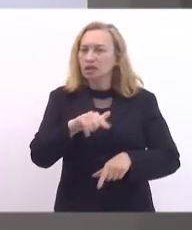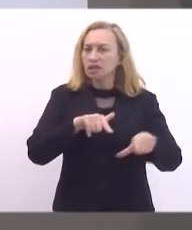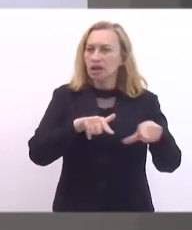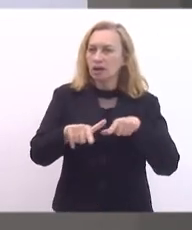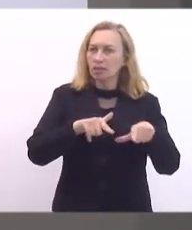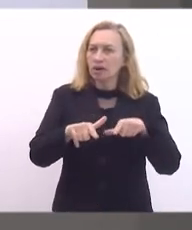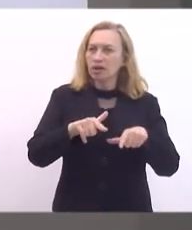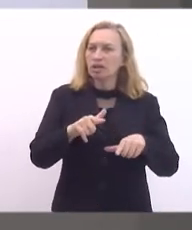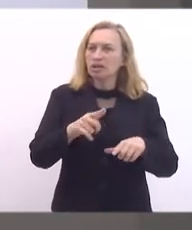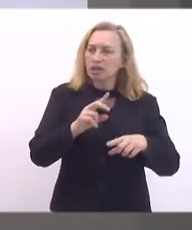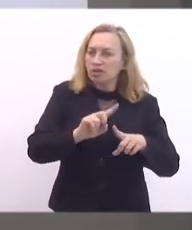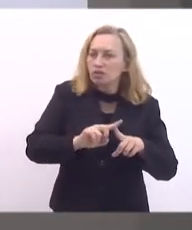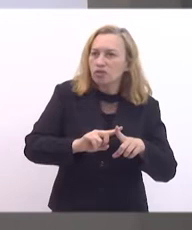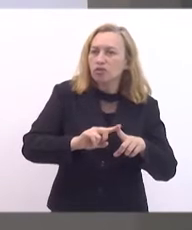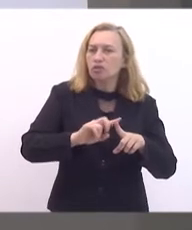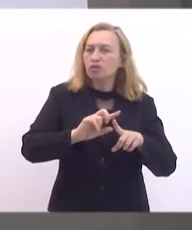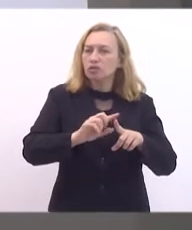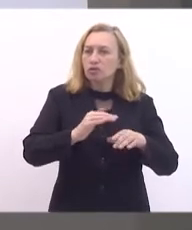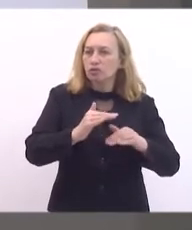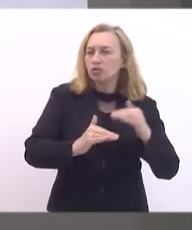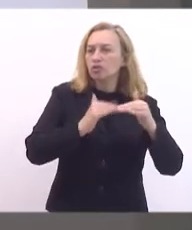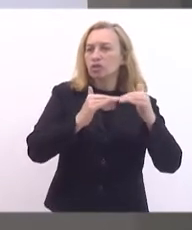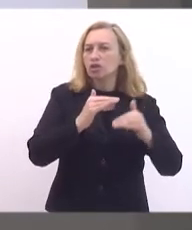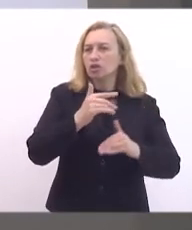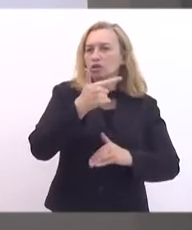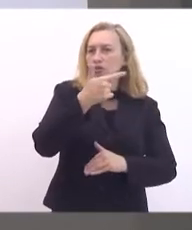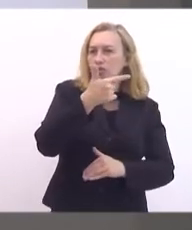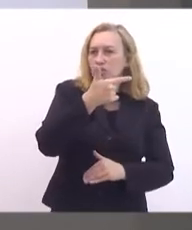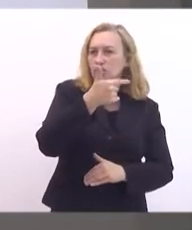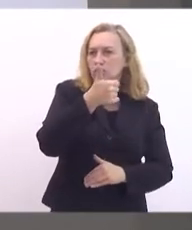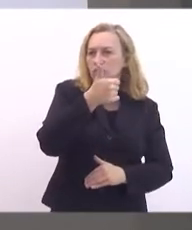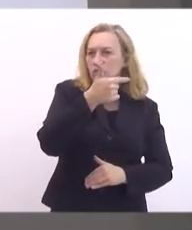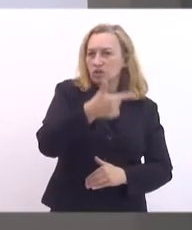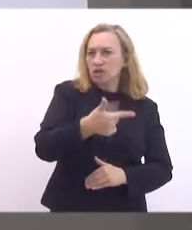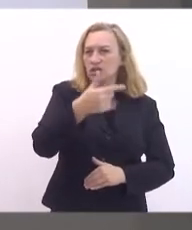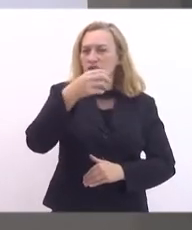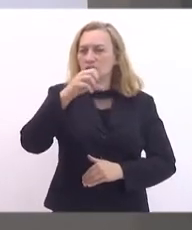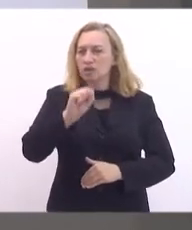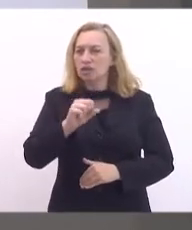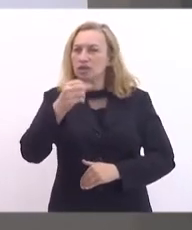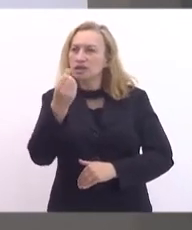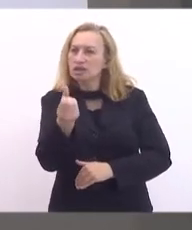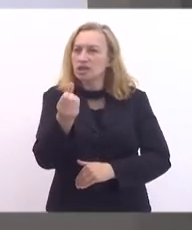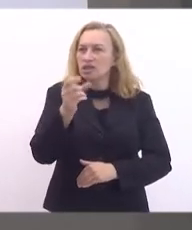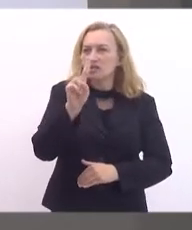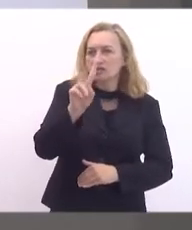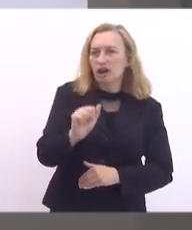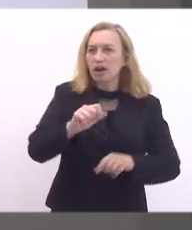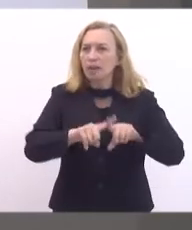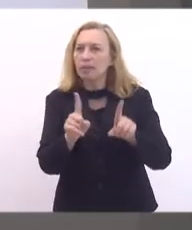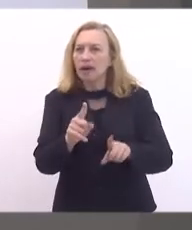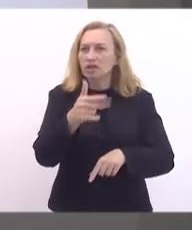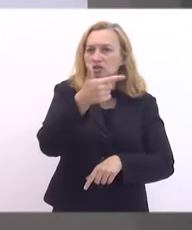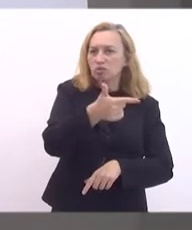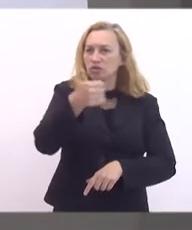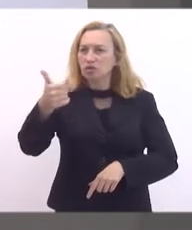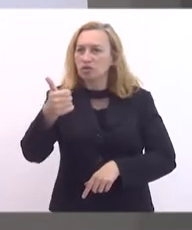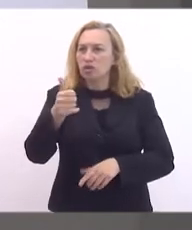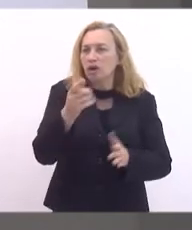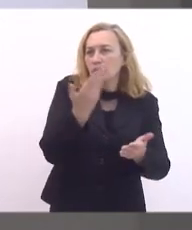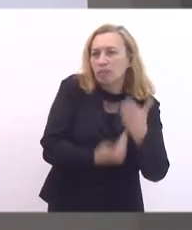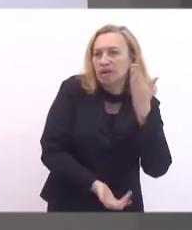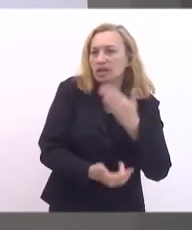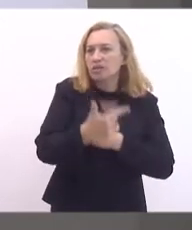ele teve um saldo positivo de 286 vagas mais em 2021 ele já perdeu 110